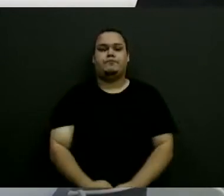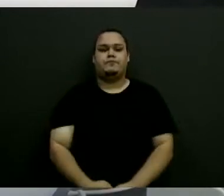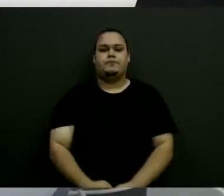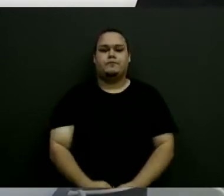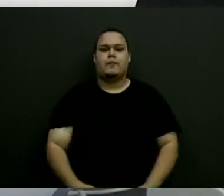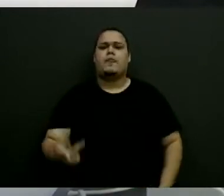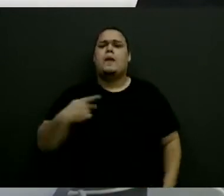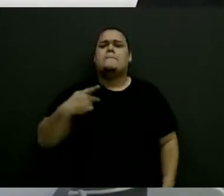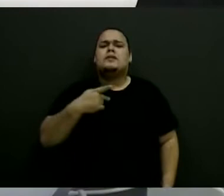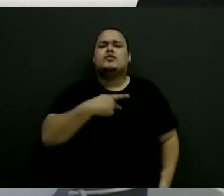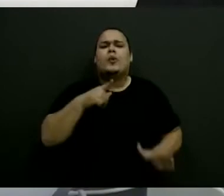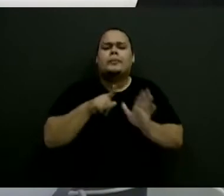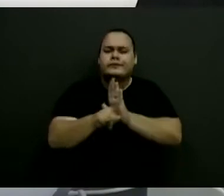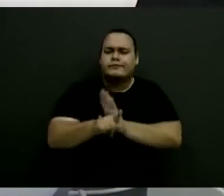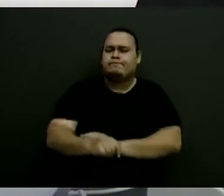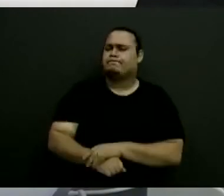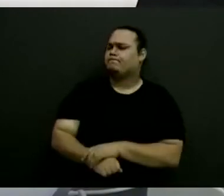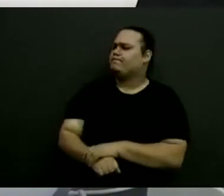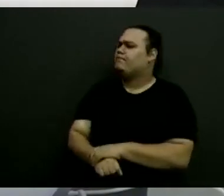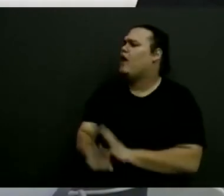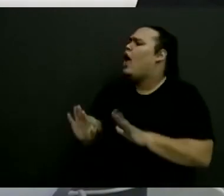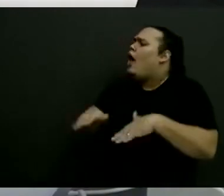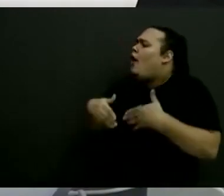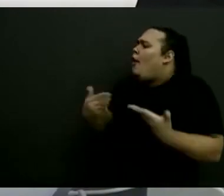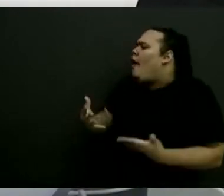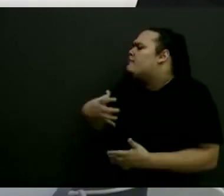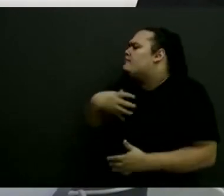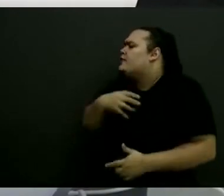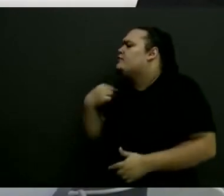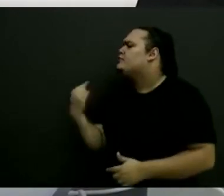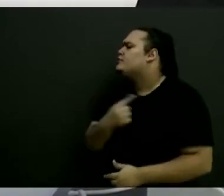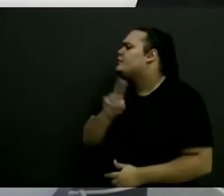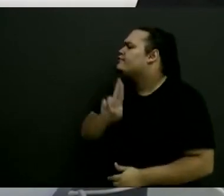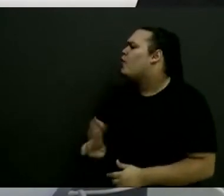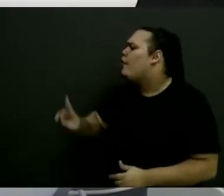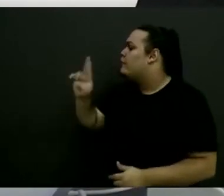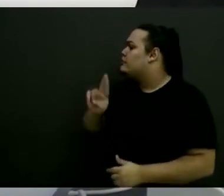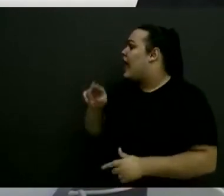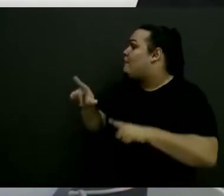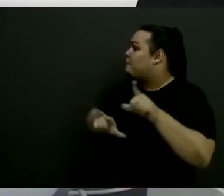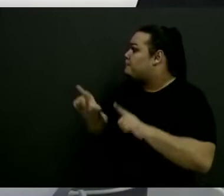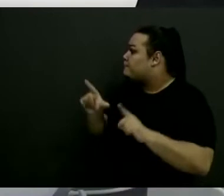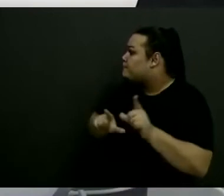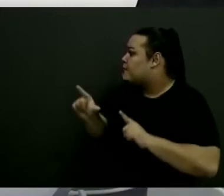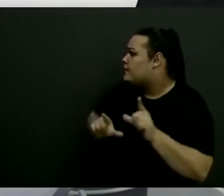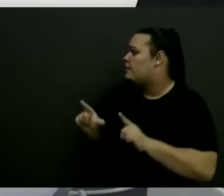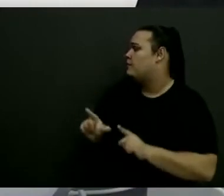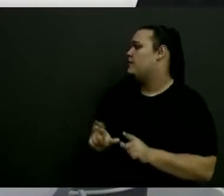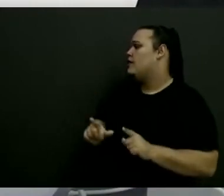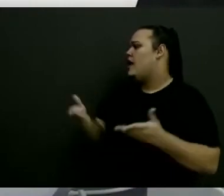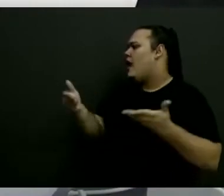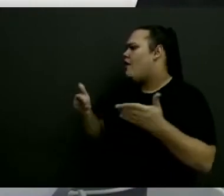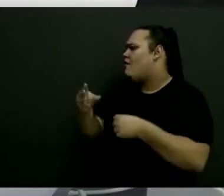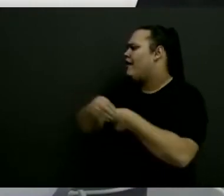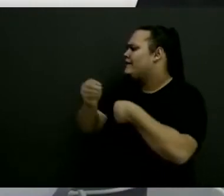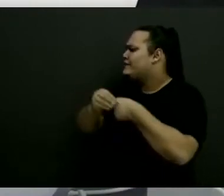Pastor Misael, ¿cuáles estrategias tem utilizado para trabajo las células